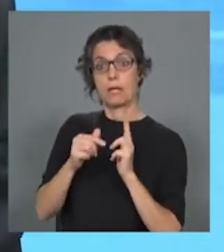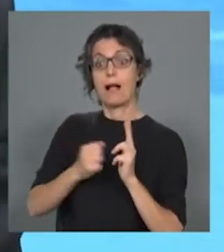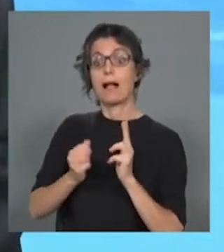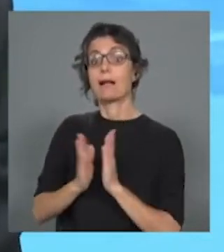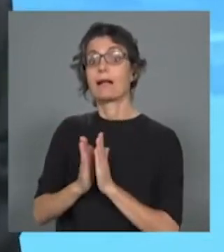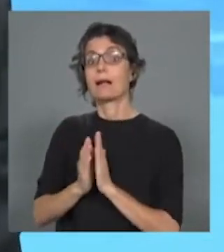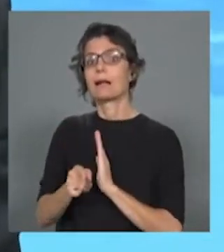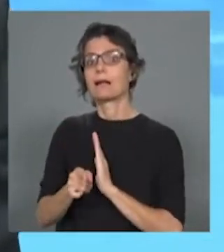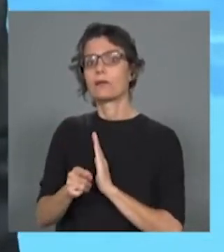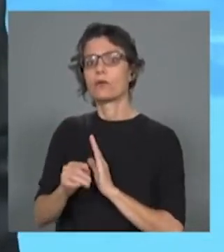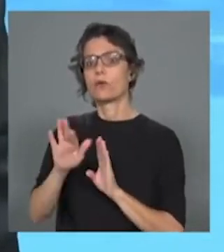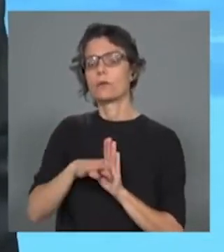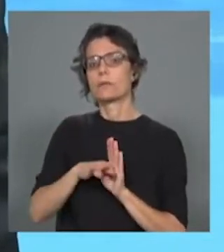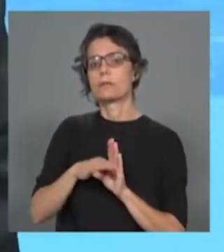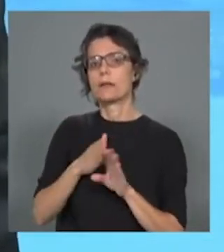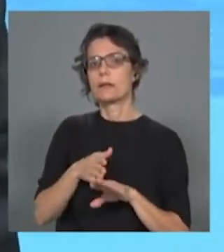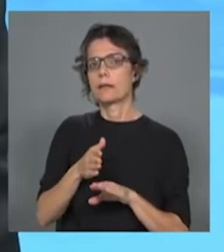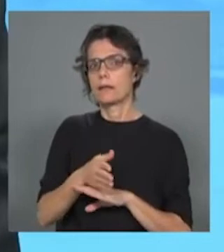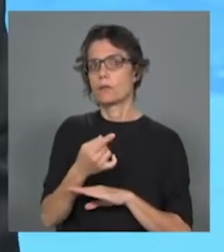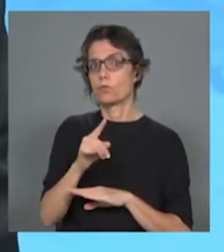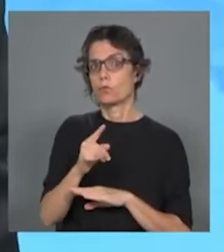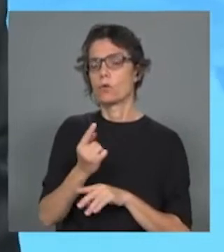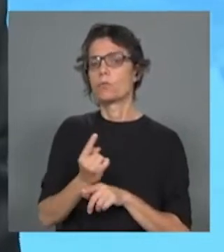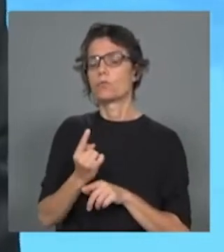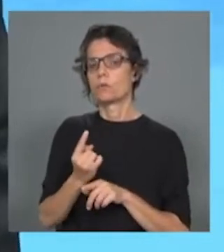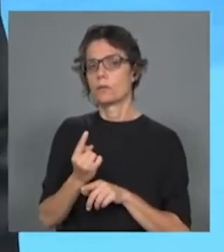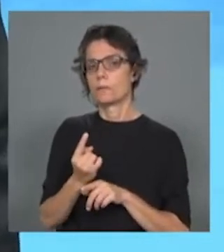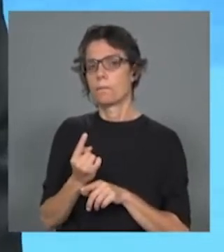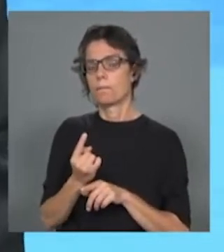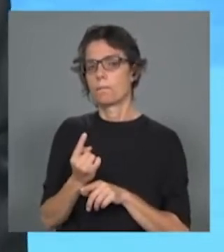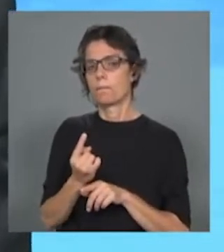estava envolvida diretamente porque tinha